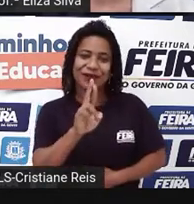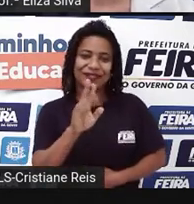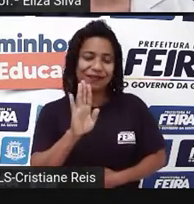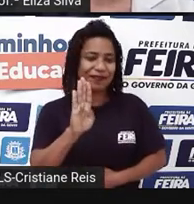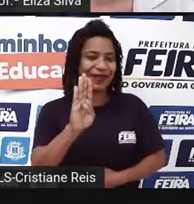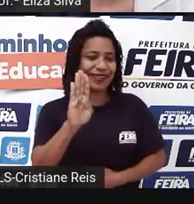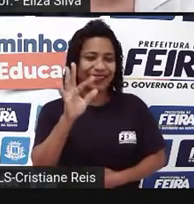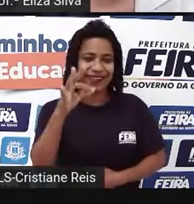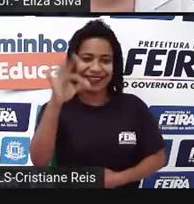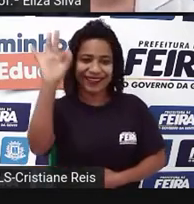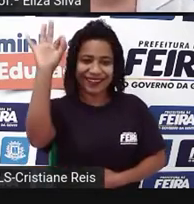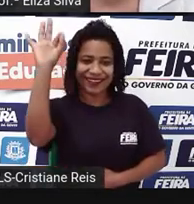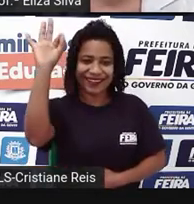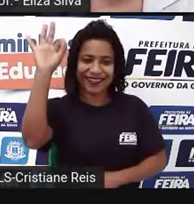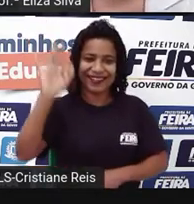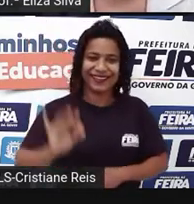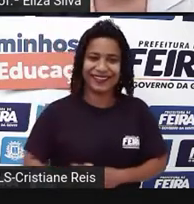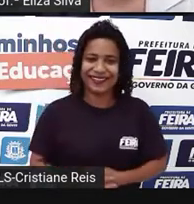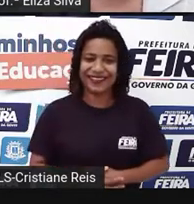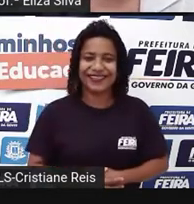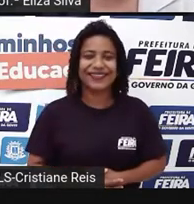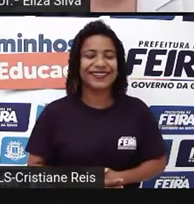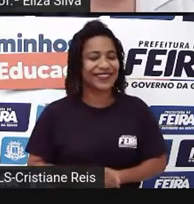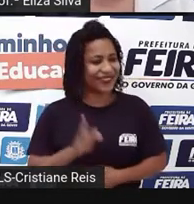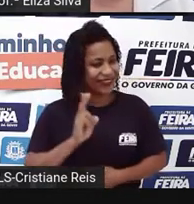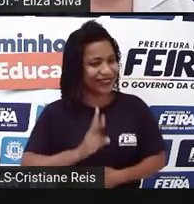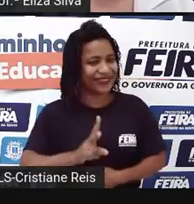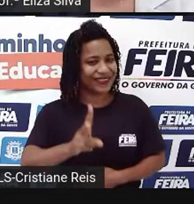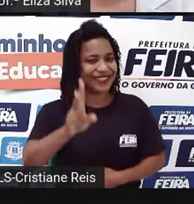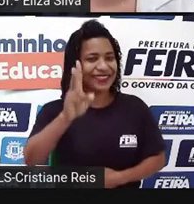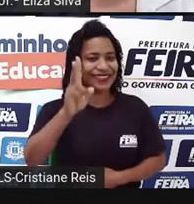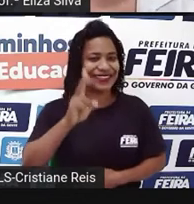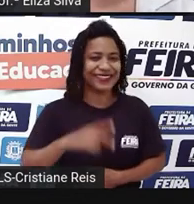I am from Brazil. Let's go.